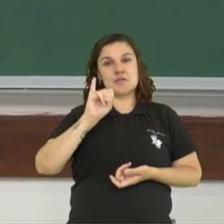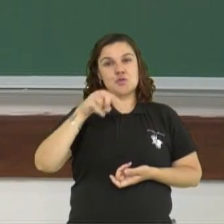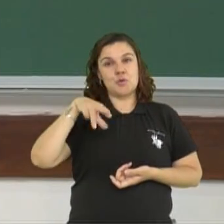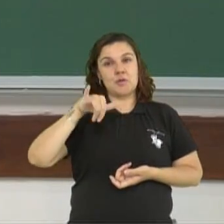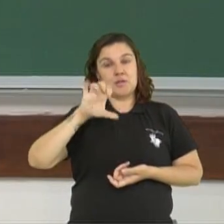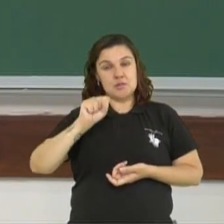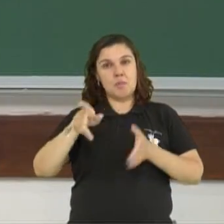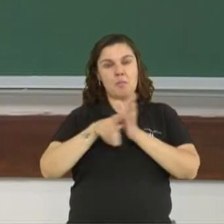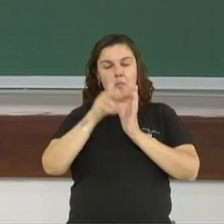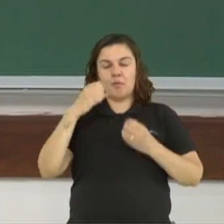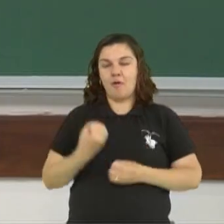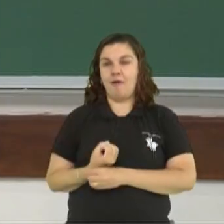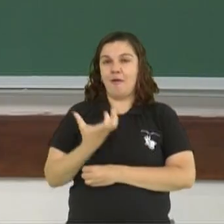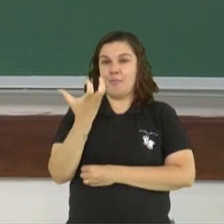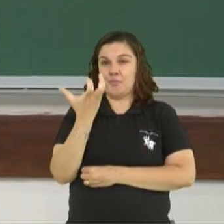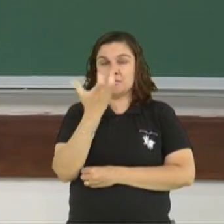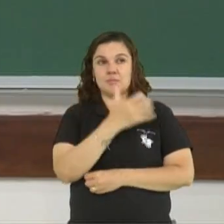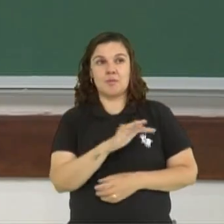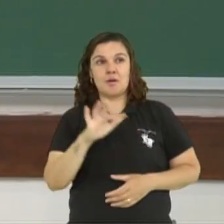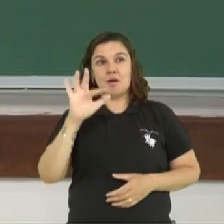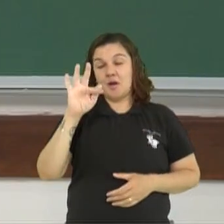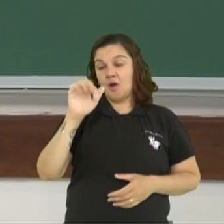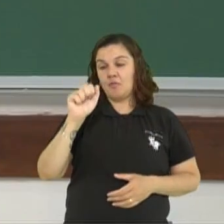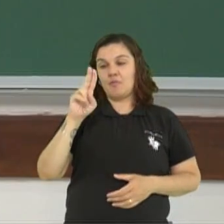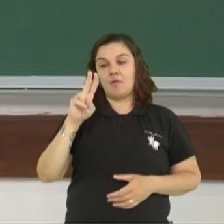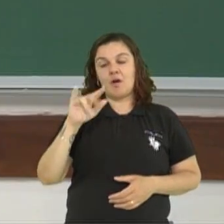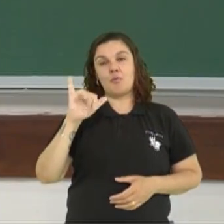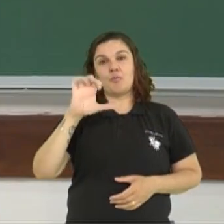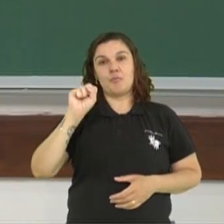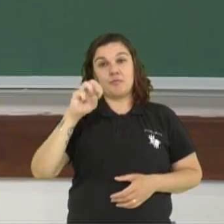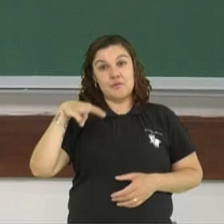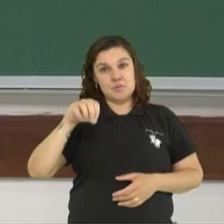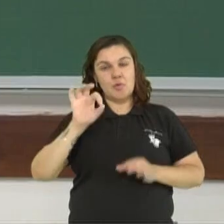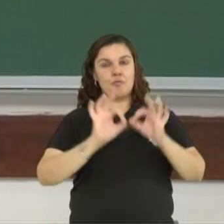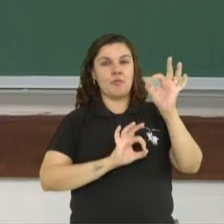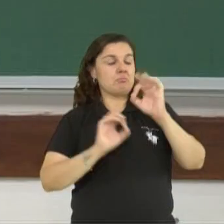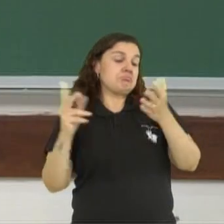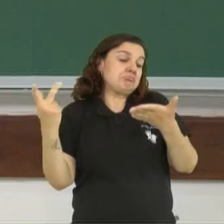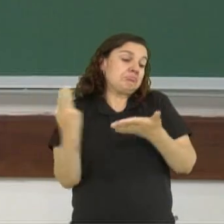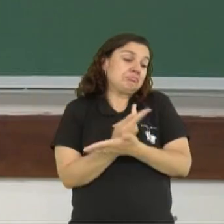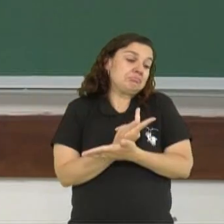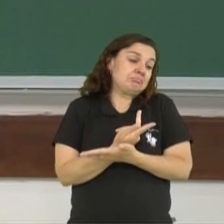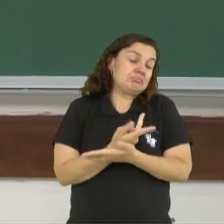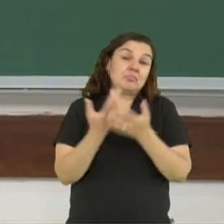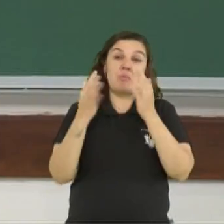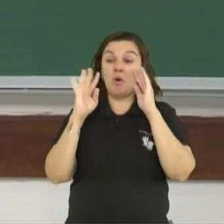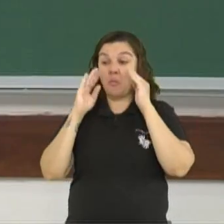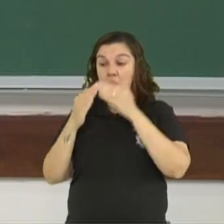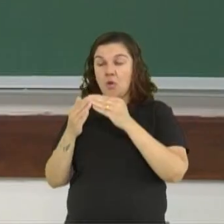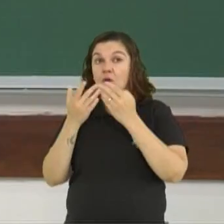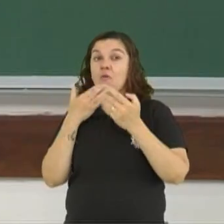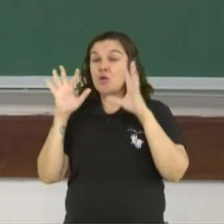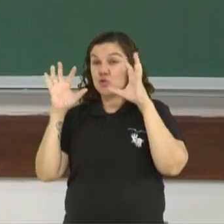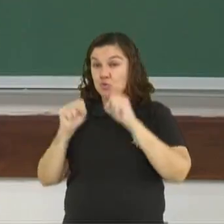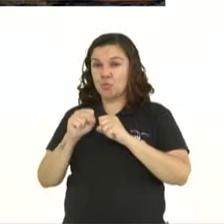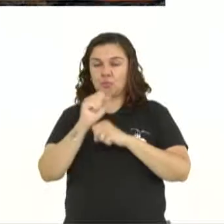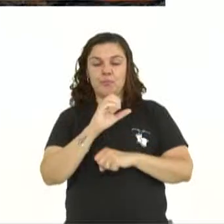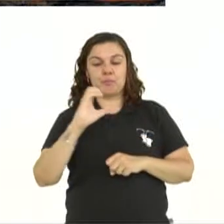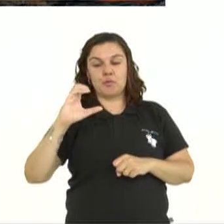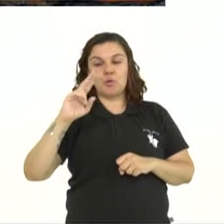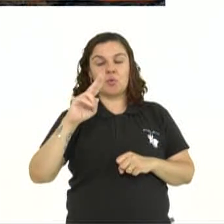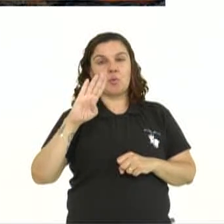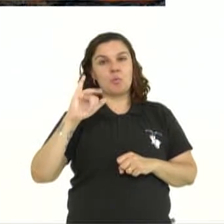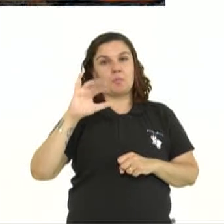em detrimento da forma. Nós temos o fauvismo, que foi um movimento não organizado, ele veio pelo acaso, que é ênfase nas cores puras. Nós temos o cubismo,